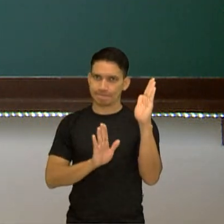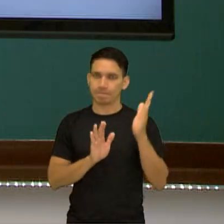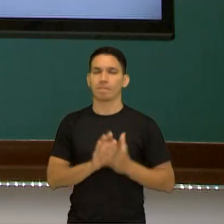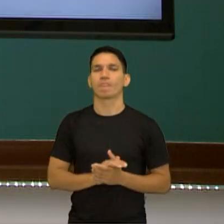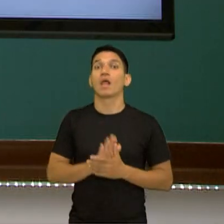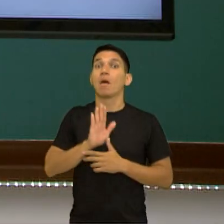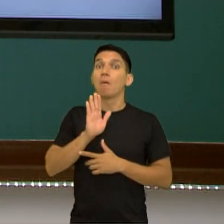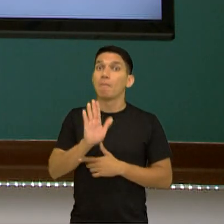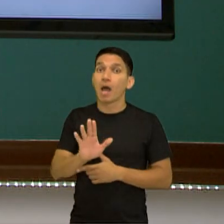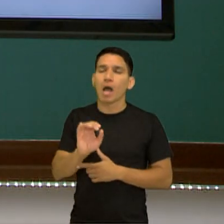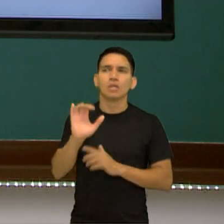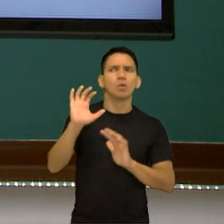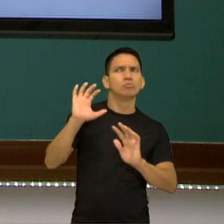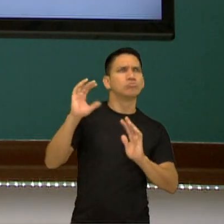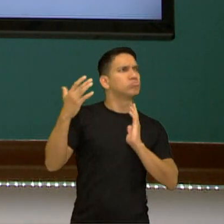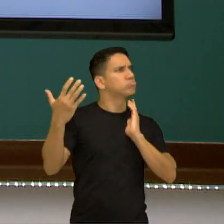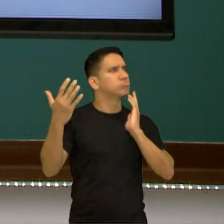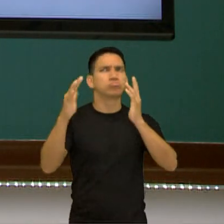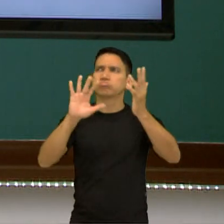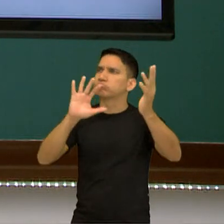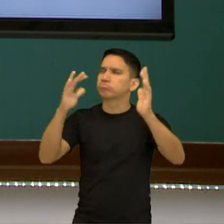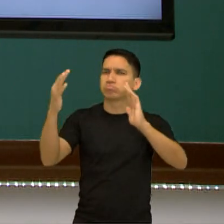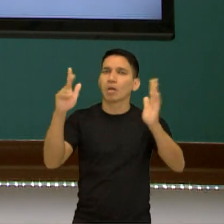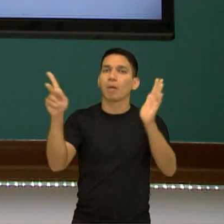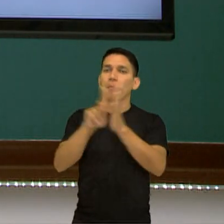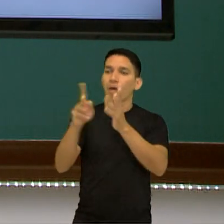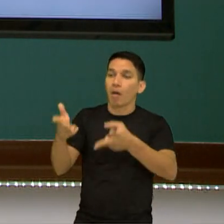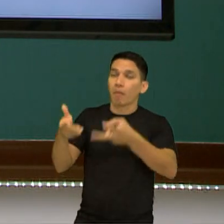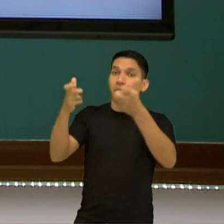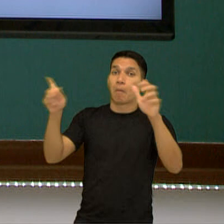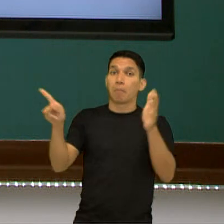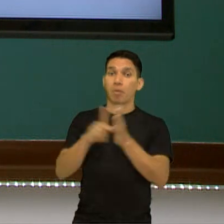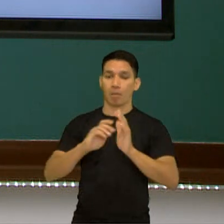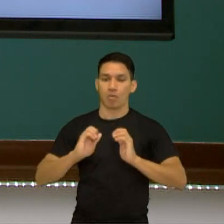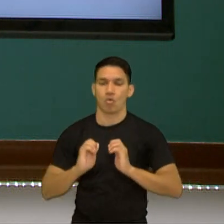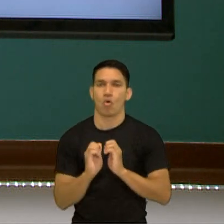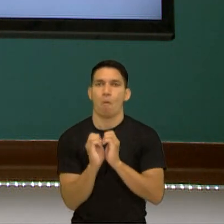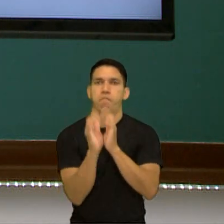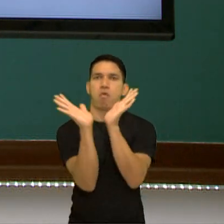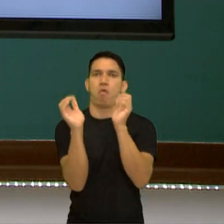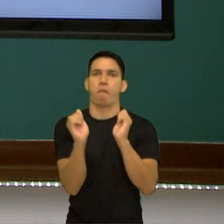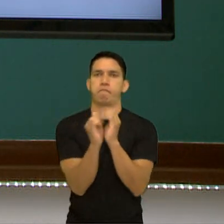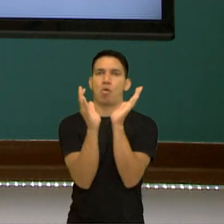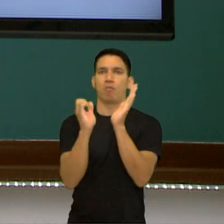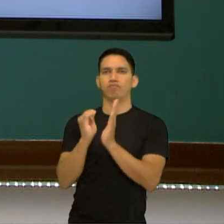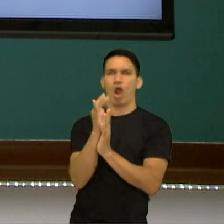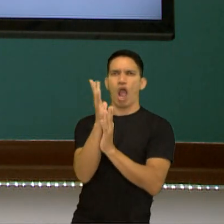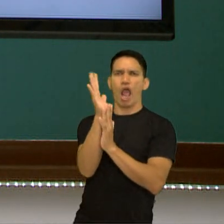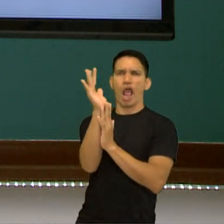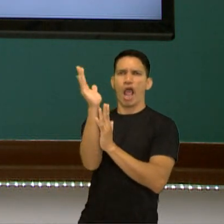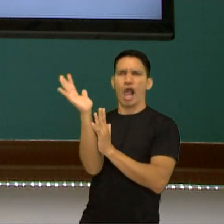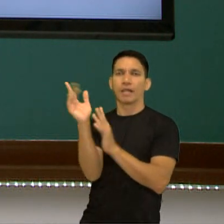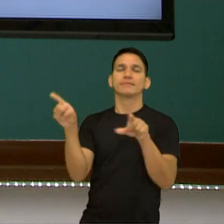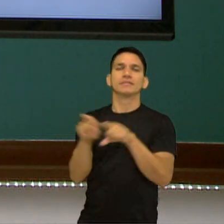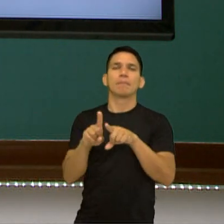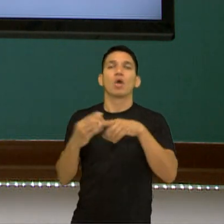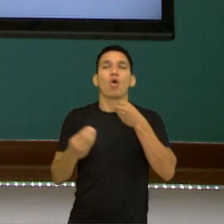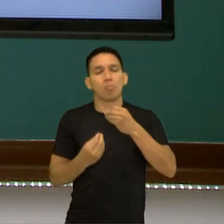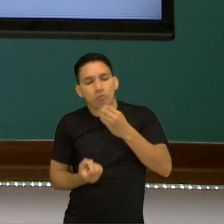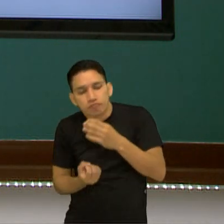partir de fenômenos observados nas erupções vulcânicas e no processo de formação do nosso